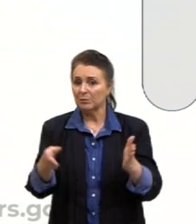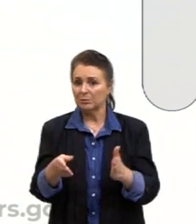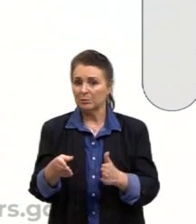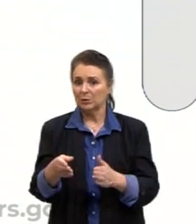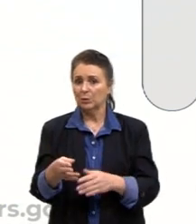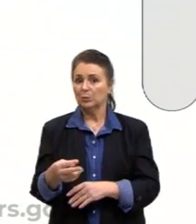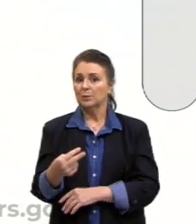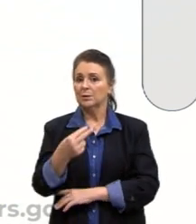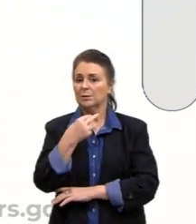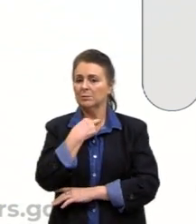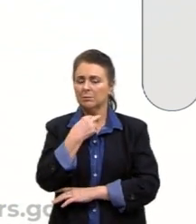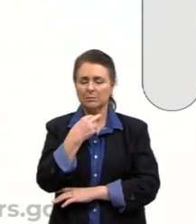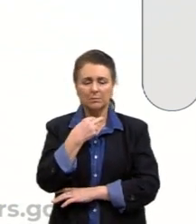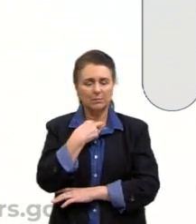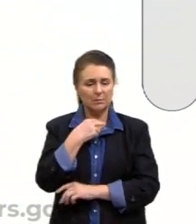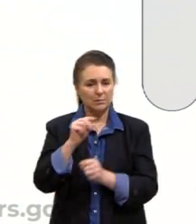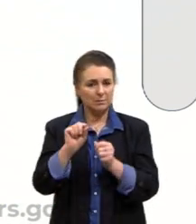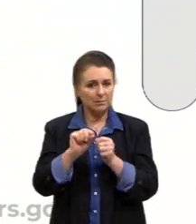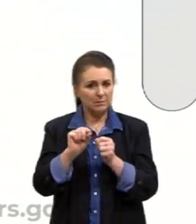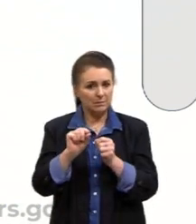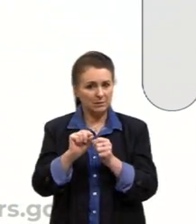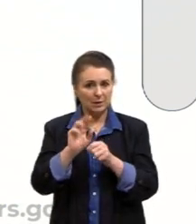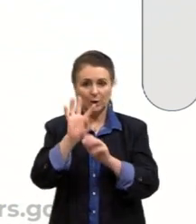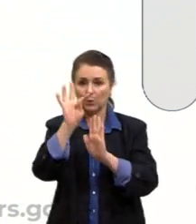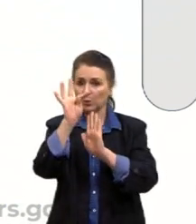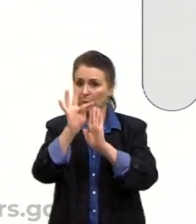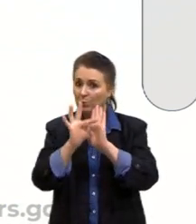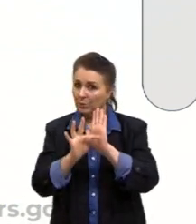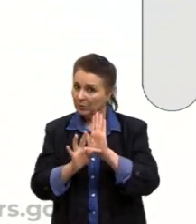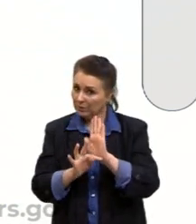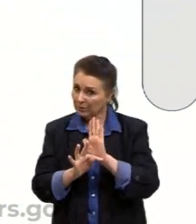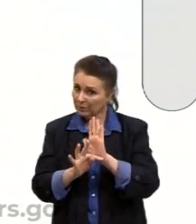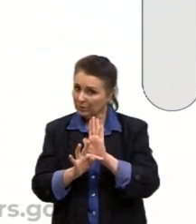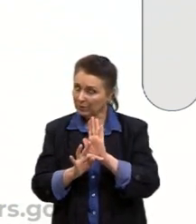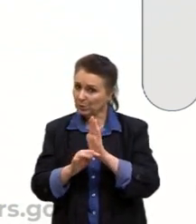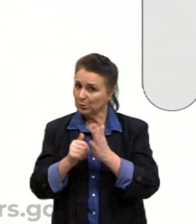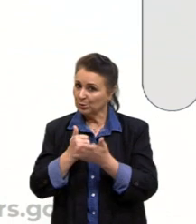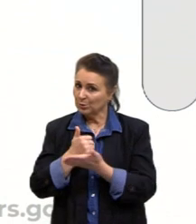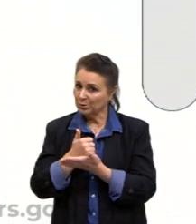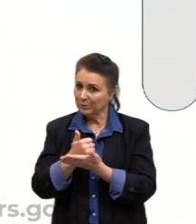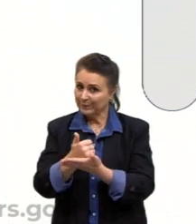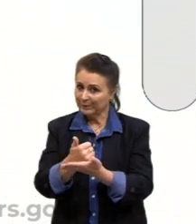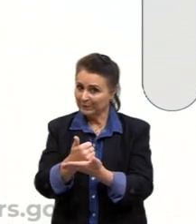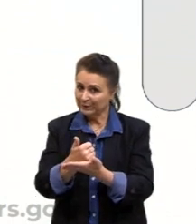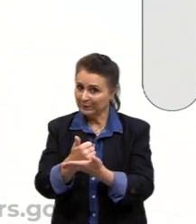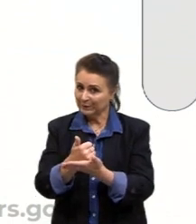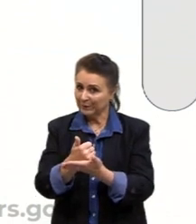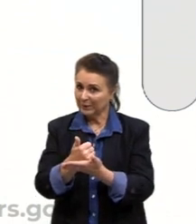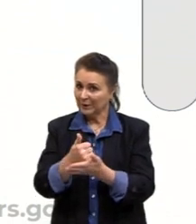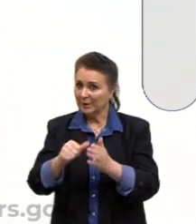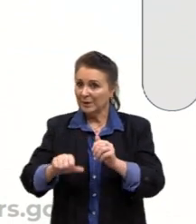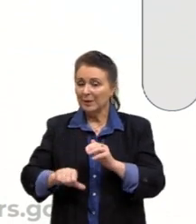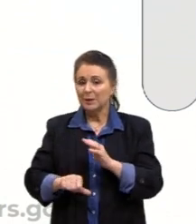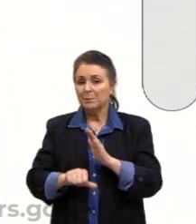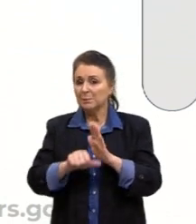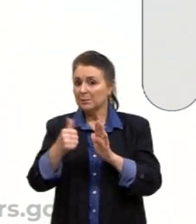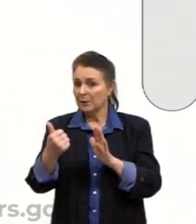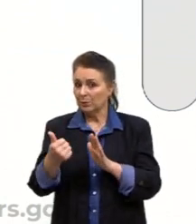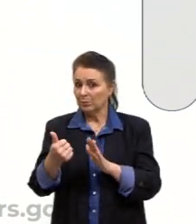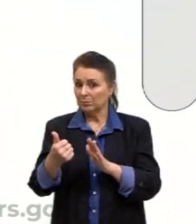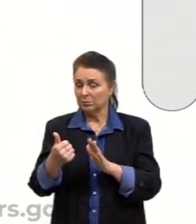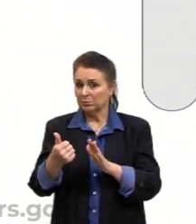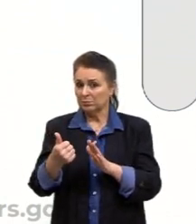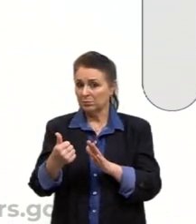não deve fazer com os nossos textos de apoio, né? Primeiramente, a gente não pode ignorar